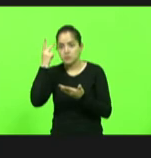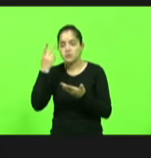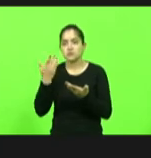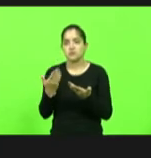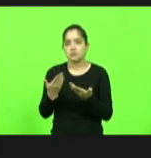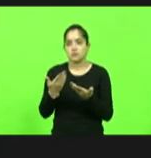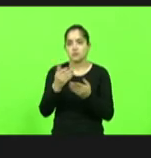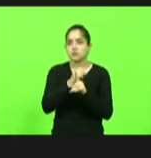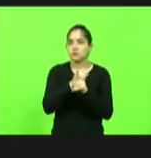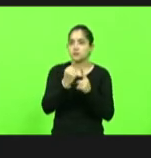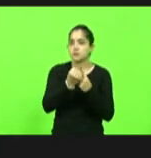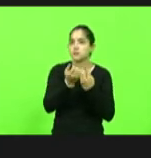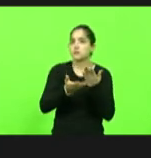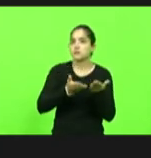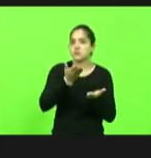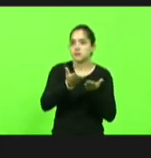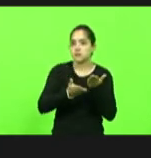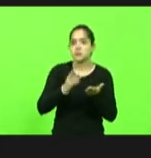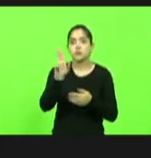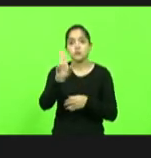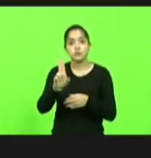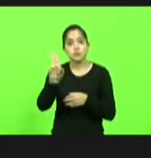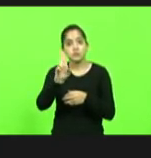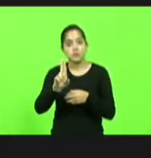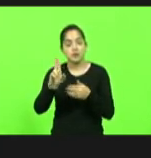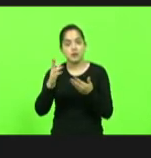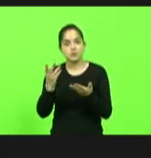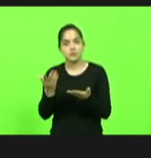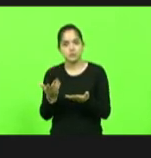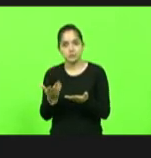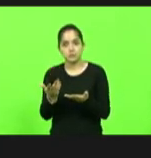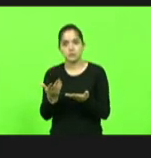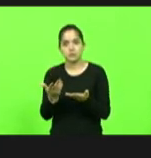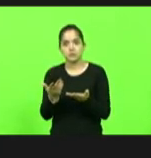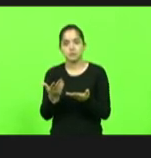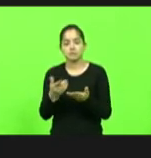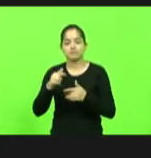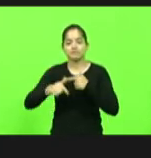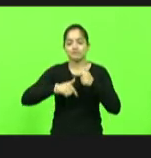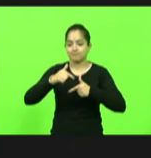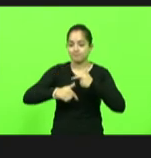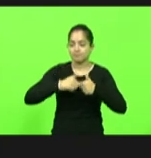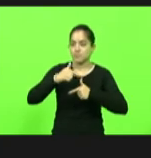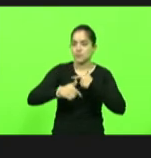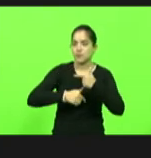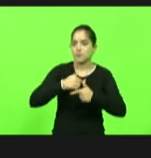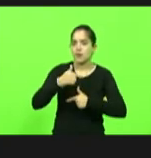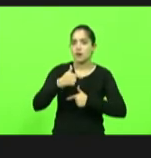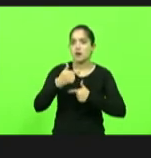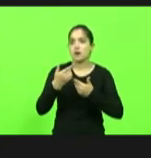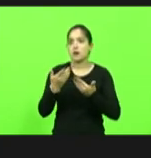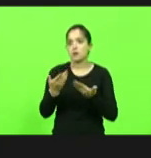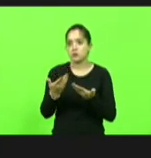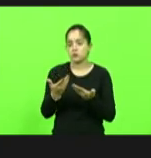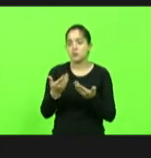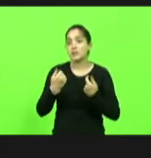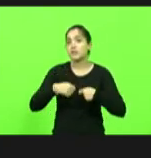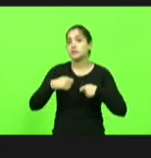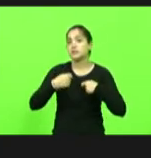social. Usuários que estão nos serviços ainda